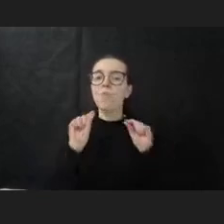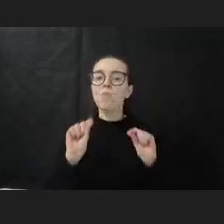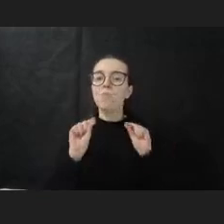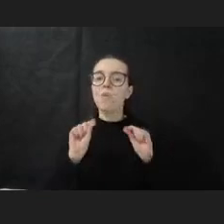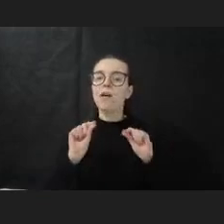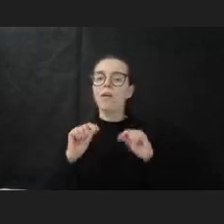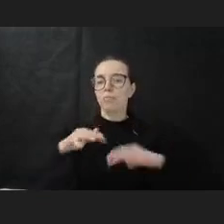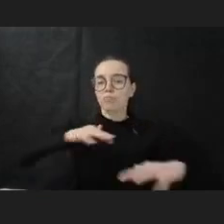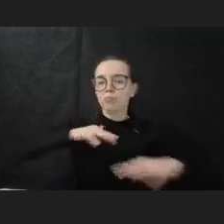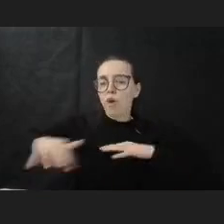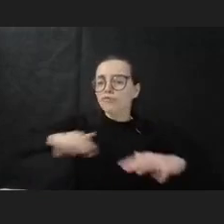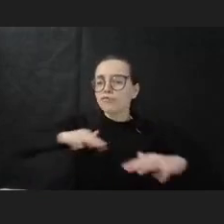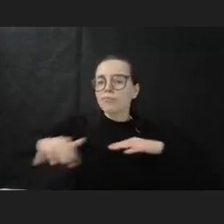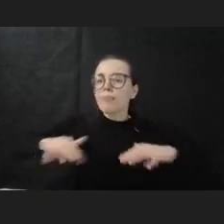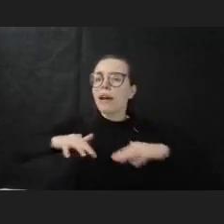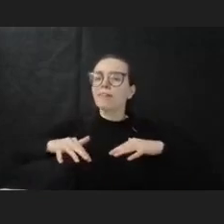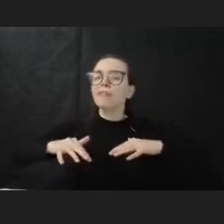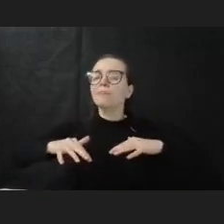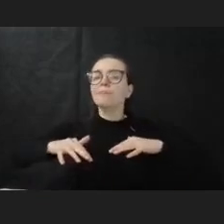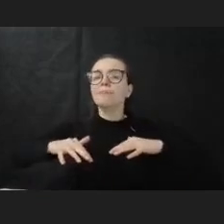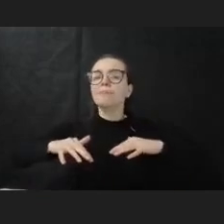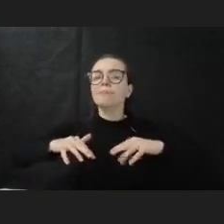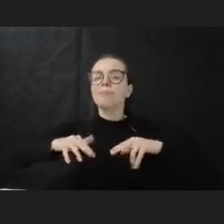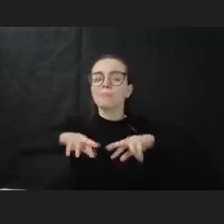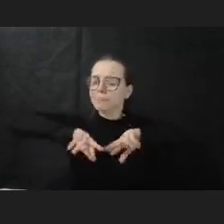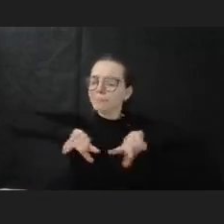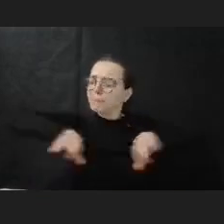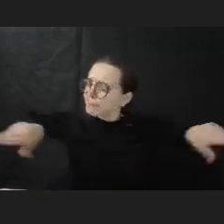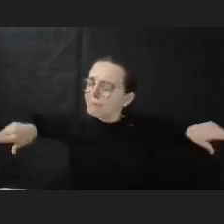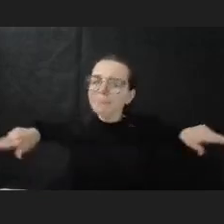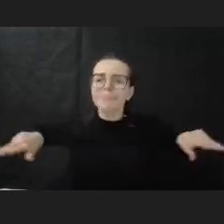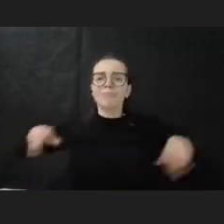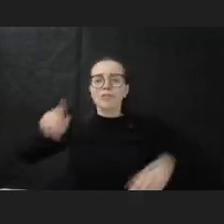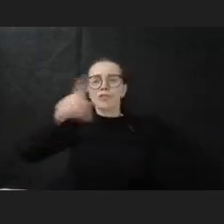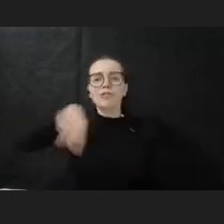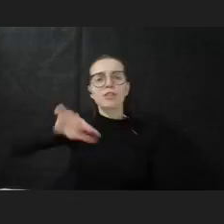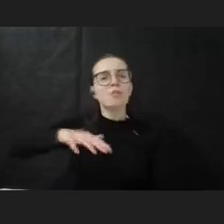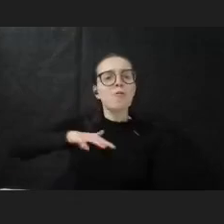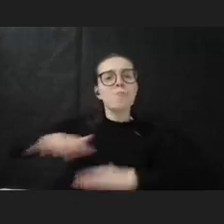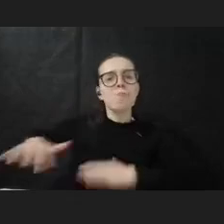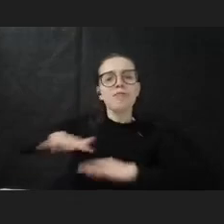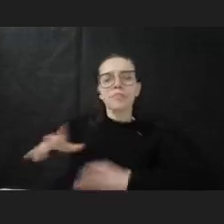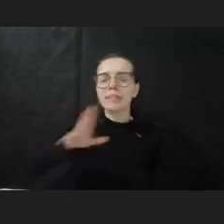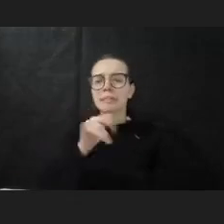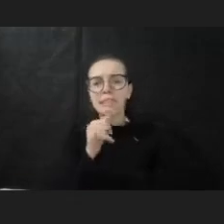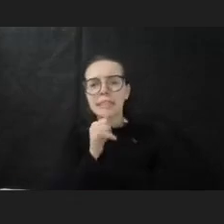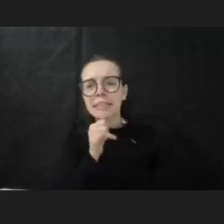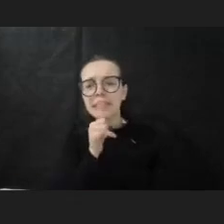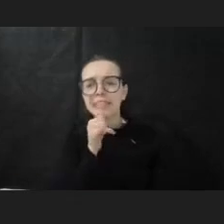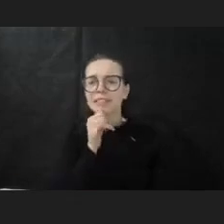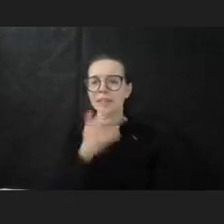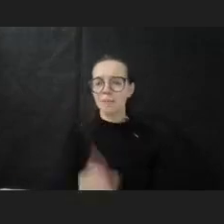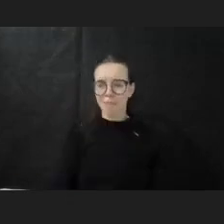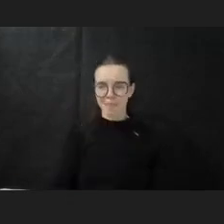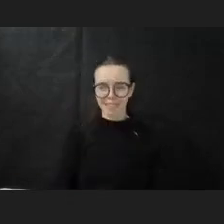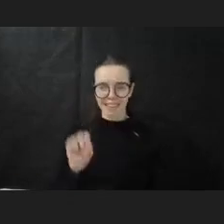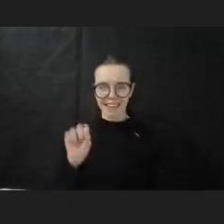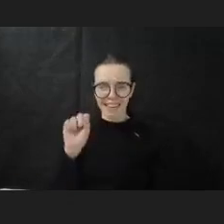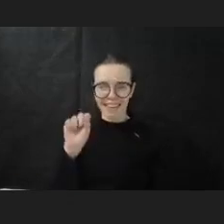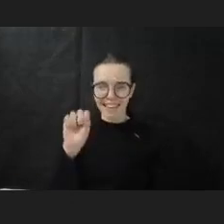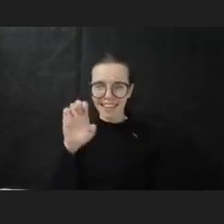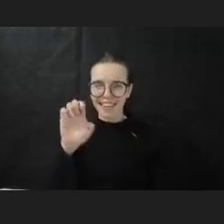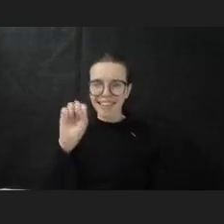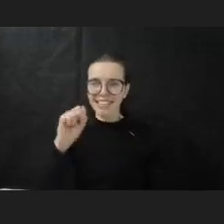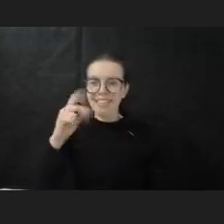amplos, né? De você se movimentar. Por exemplo, espacato, né? Aquela que